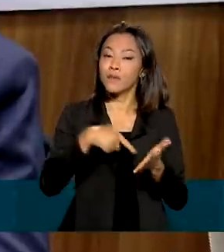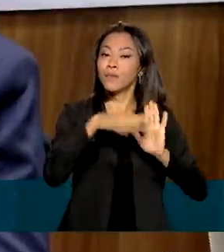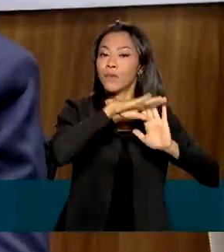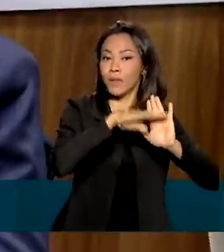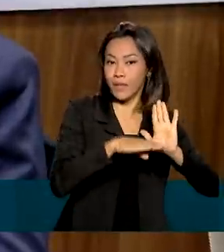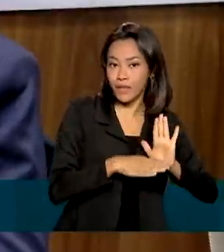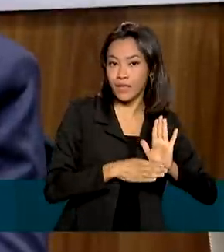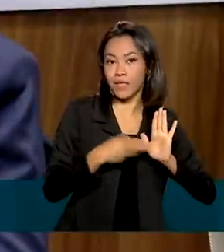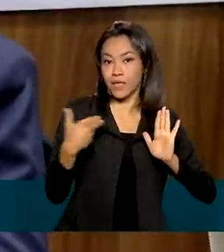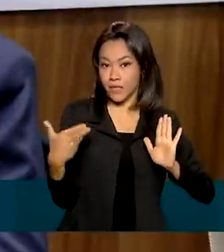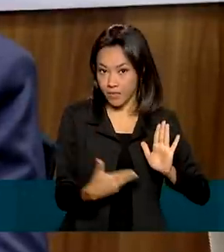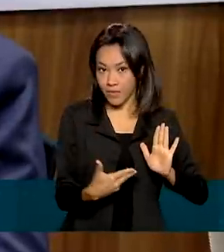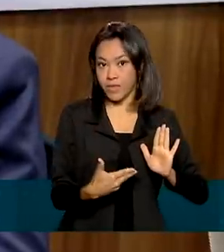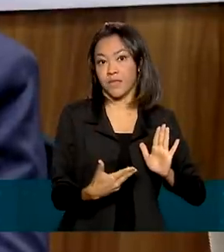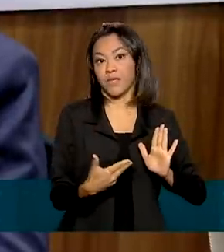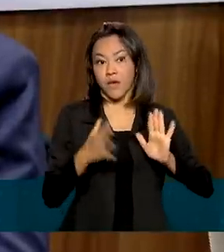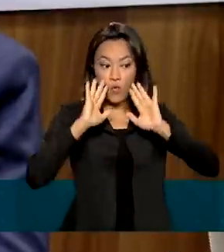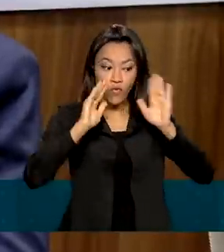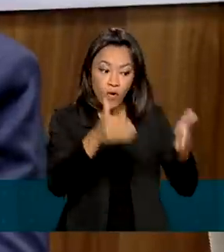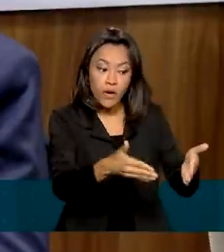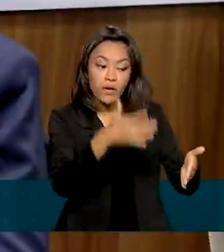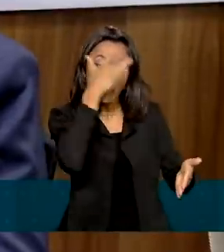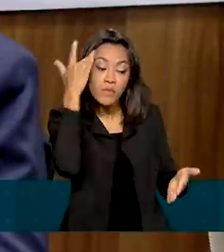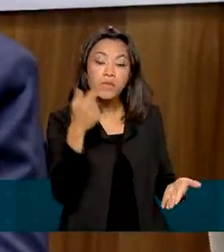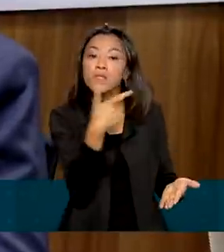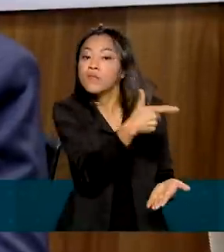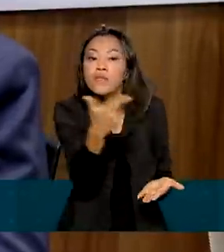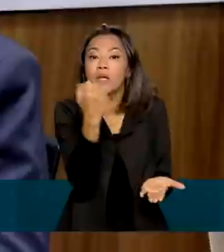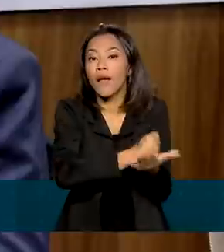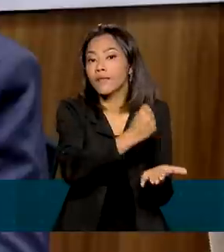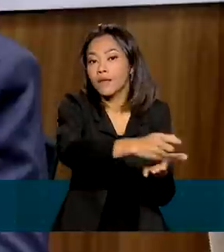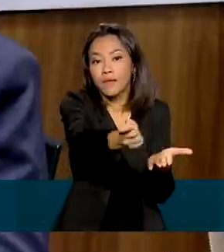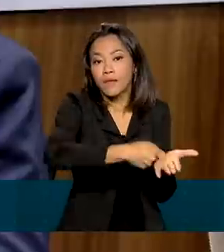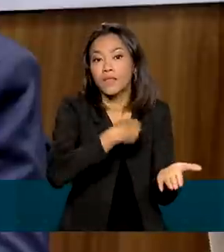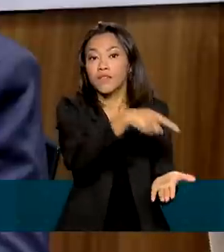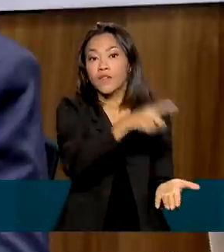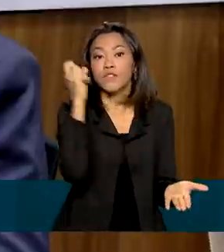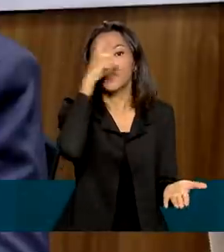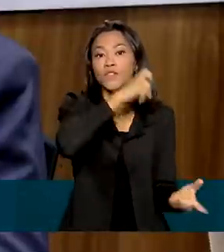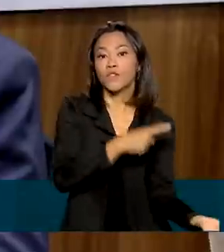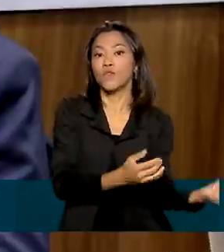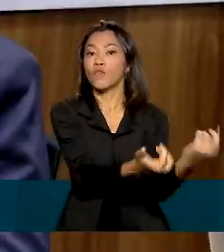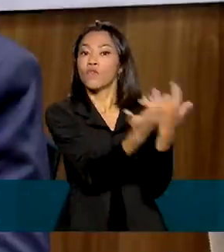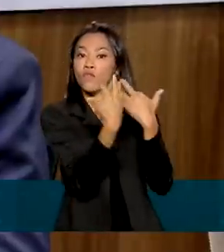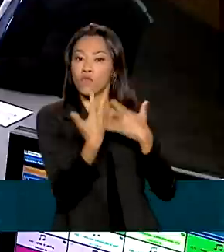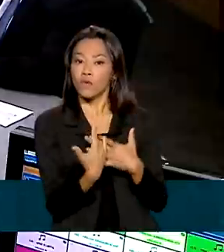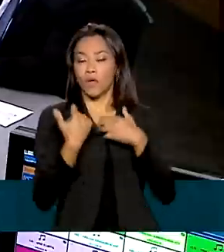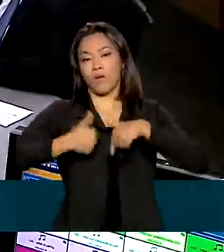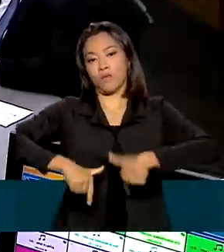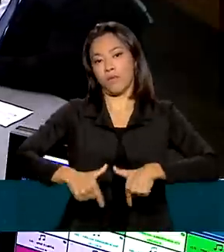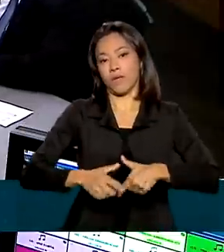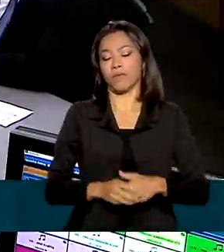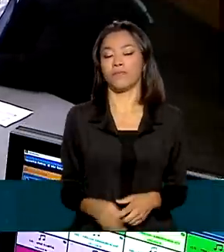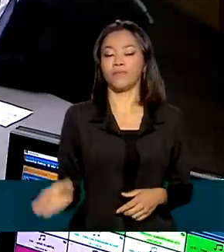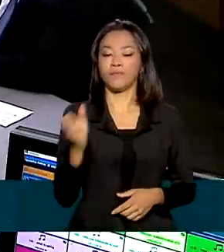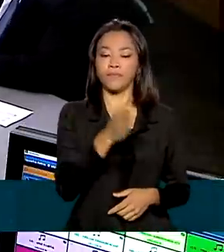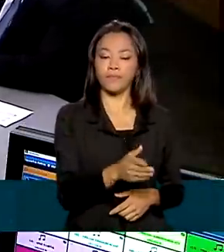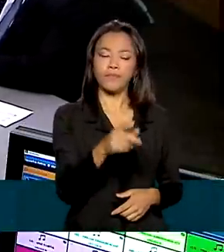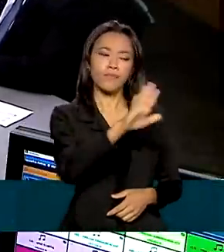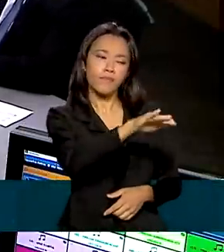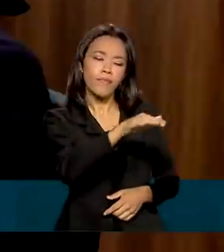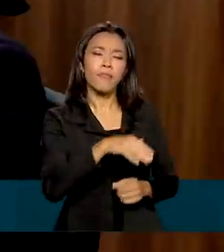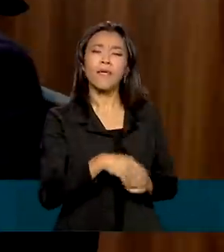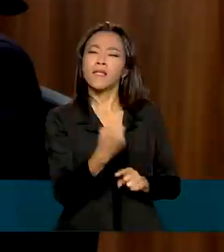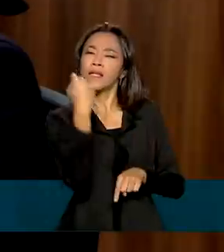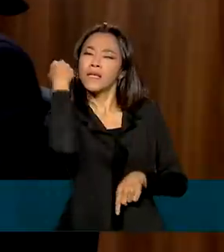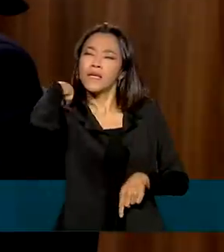majorado tem vícios informais que tiveram dificuldade em voltar ao mercado de trabalho Presidente desde o início